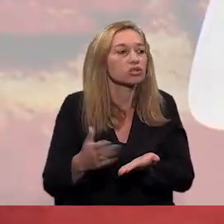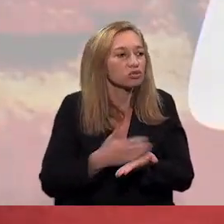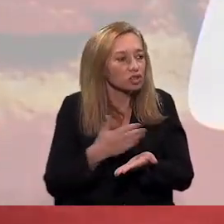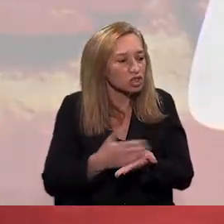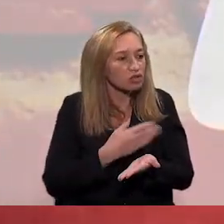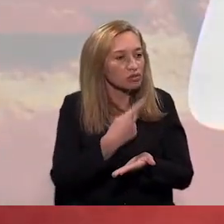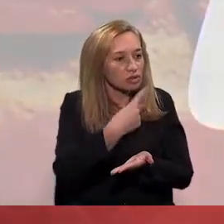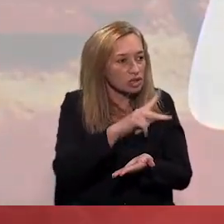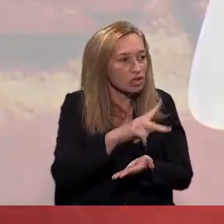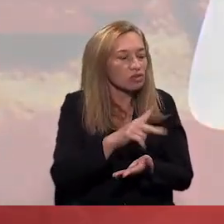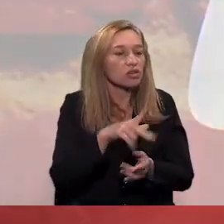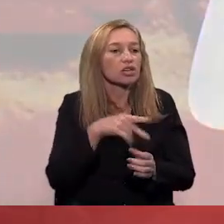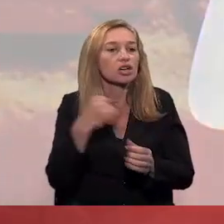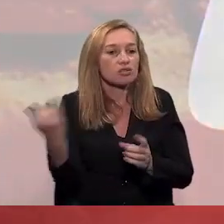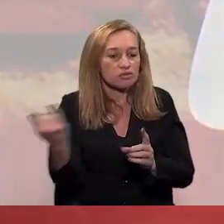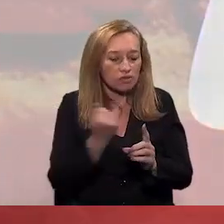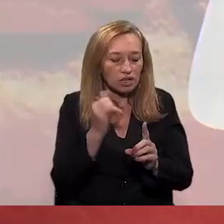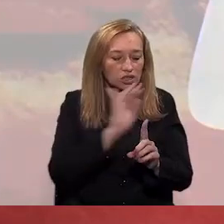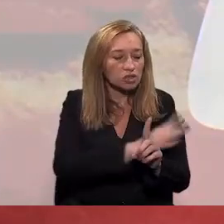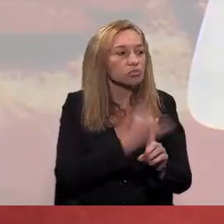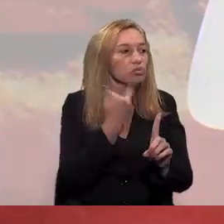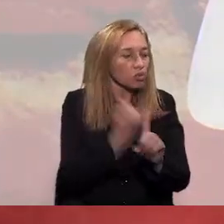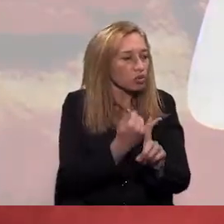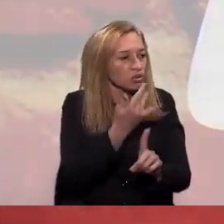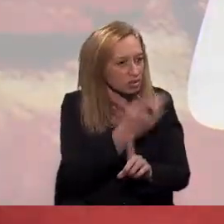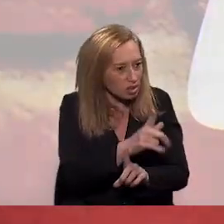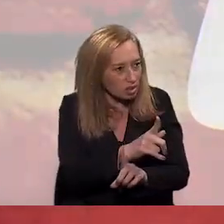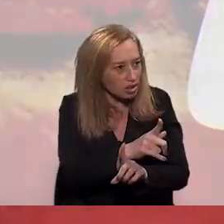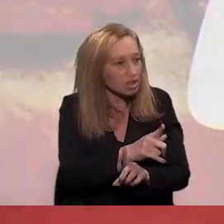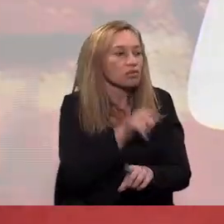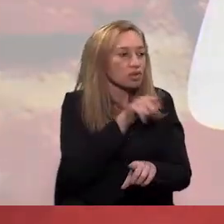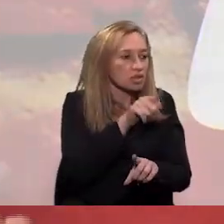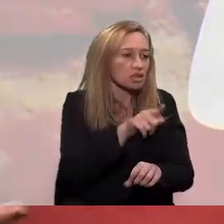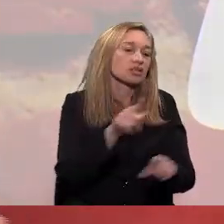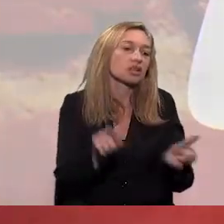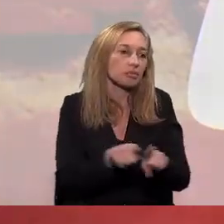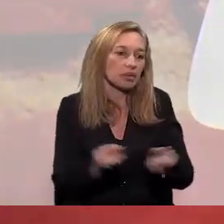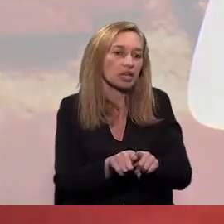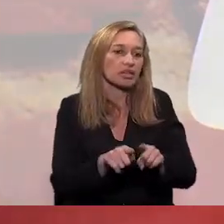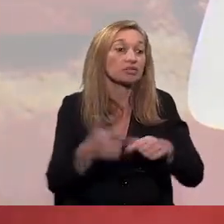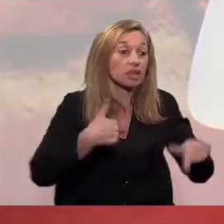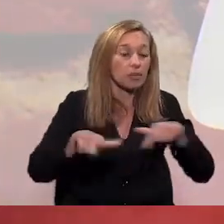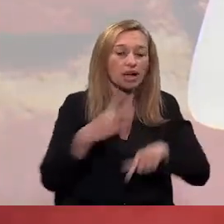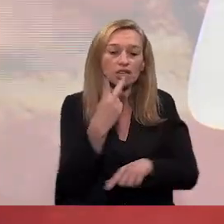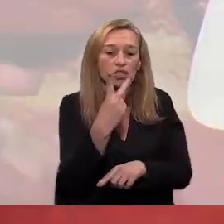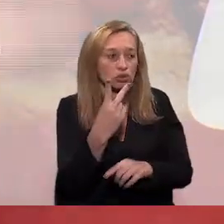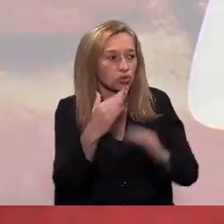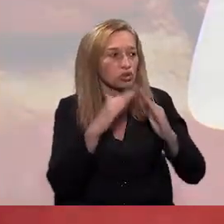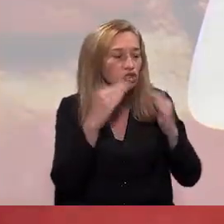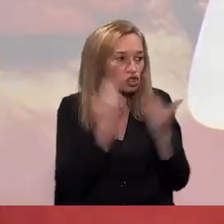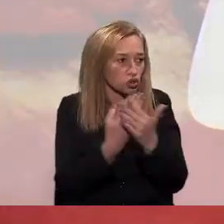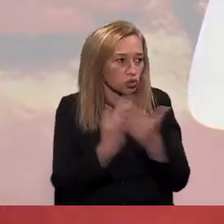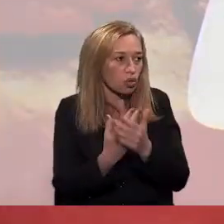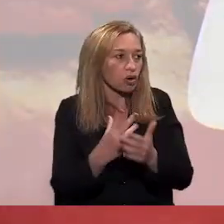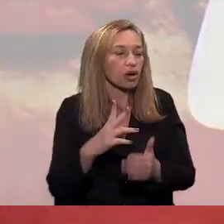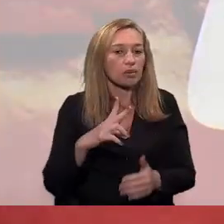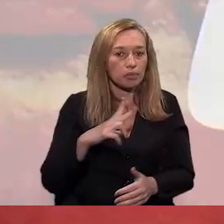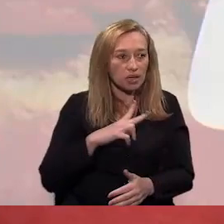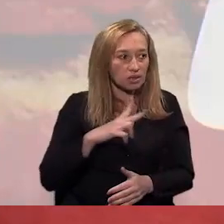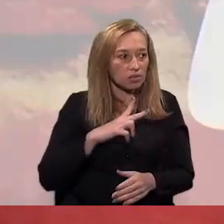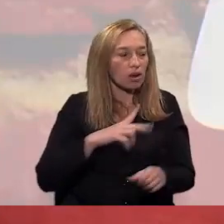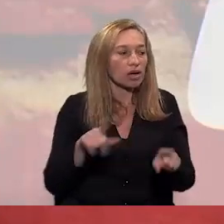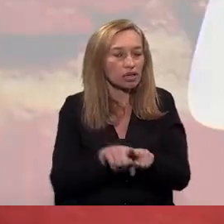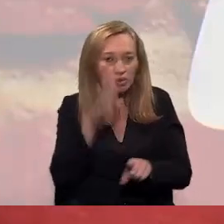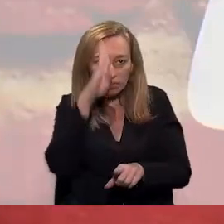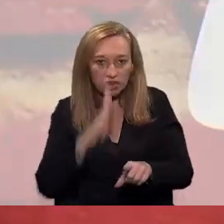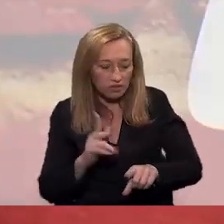um dos livros dela trata de bullying, né, Elisângela? Você também é coordenadora pedagógica de duas escolas, uma pública e uma privada.